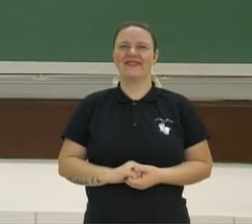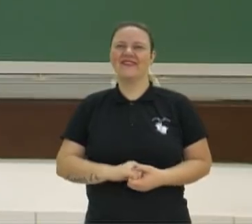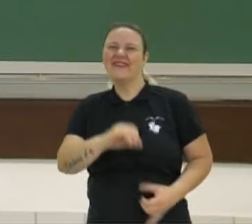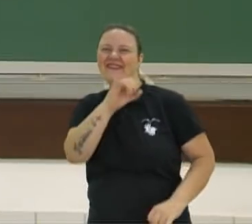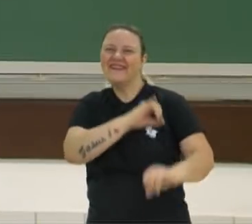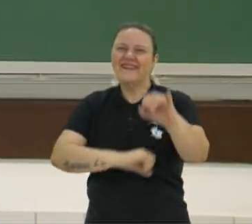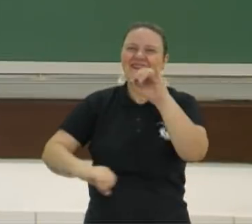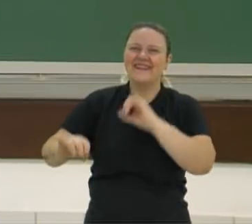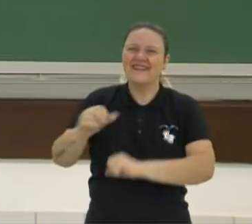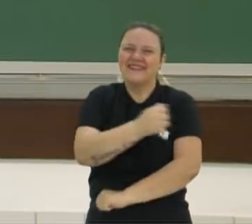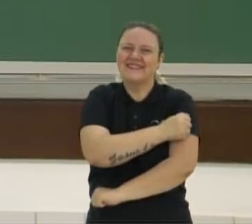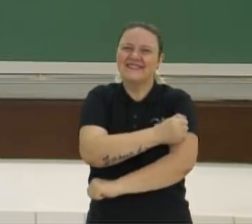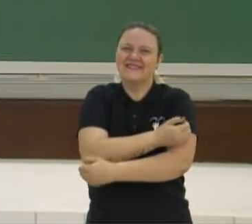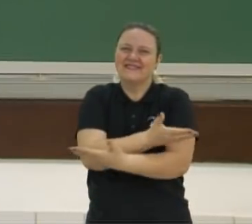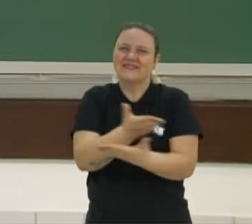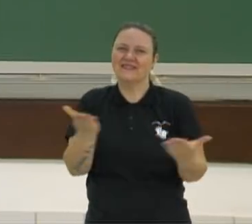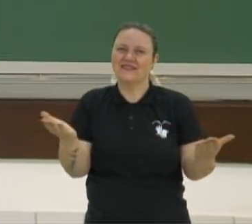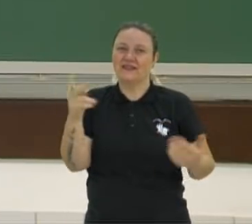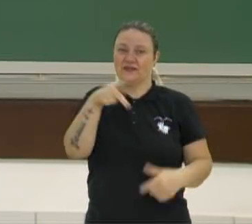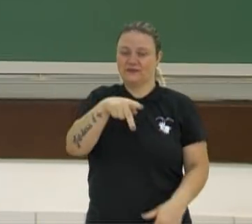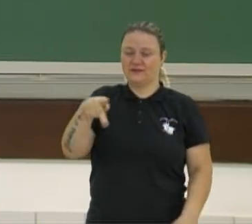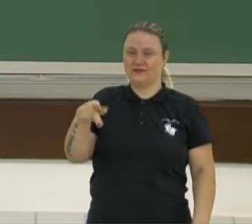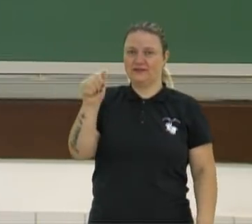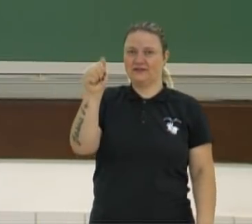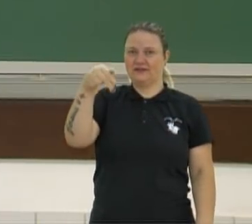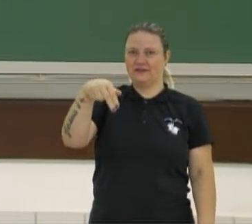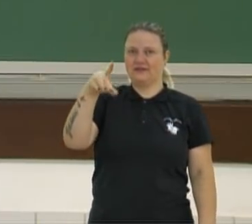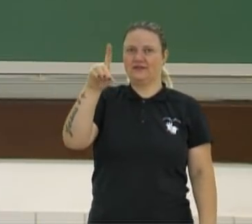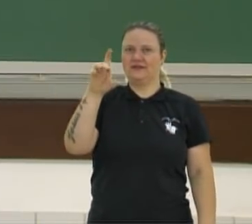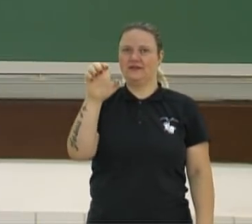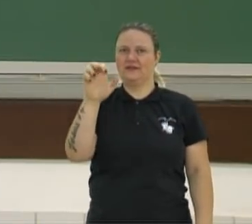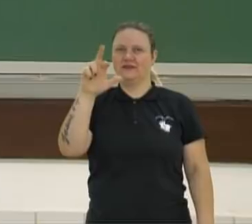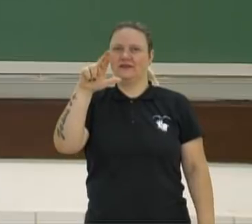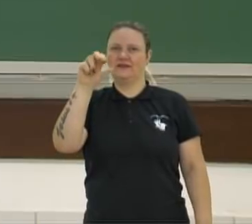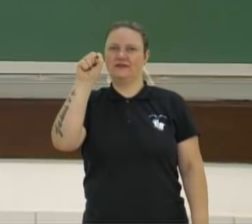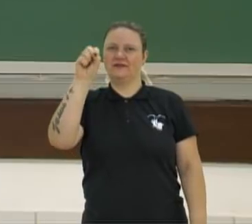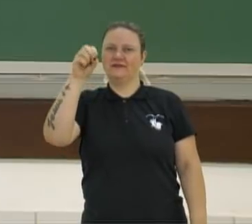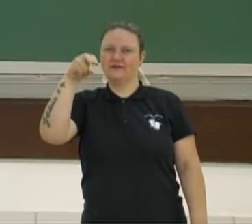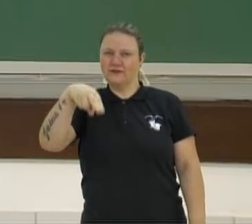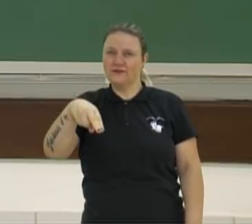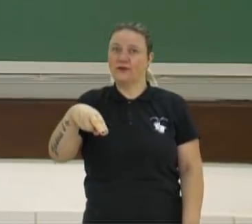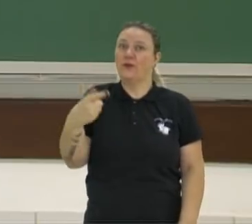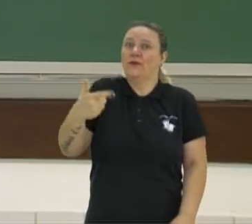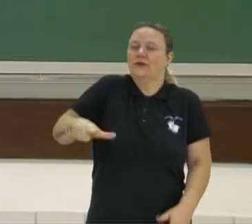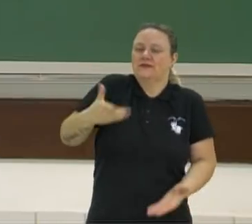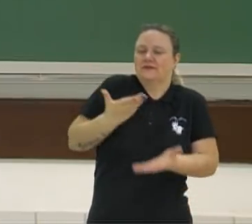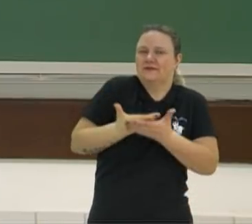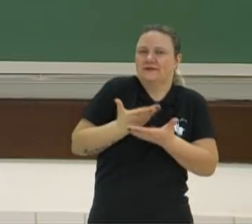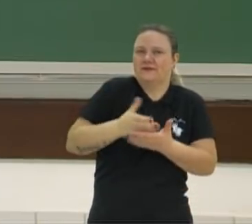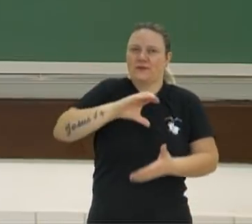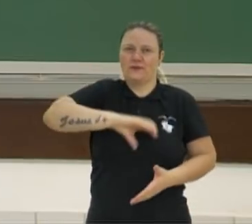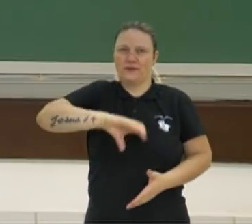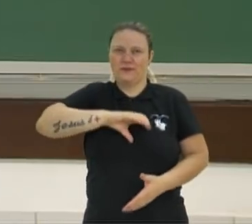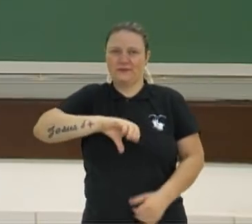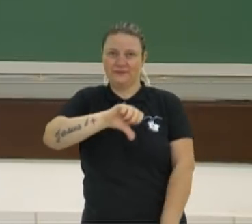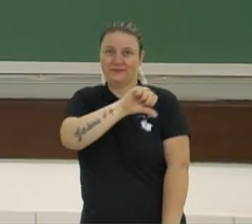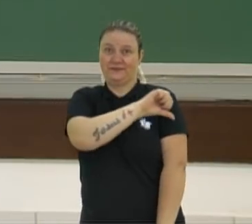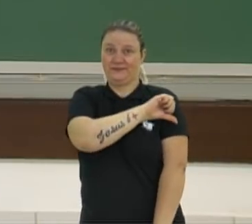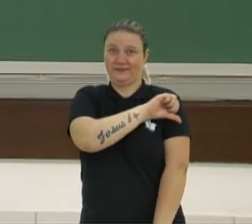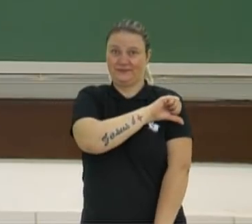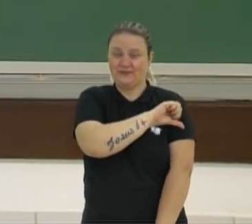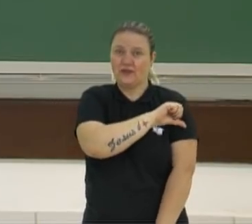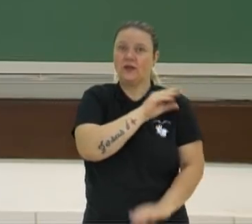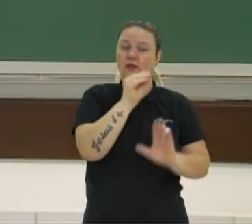Fala galera, beleza? Eu sou o professor Anderson Boganika, seja bem-vindo a mais uma aula de Língua Portuguesa do nono ano.